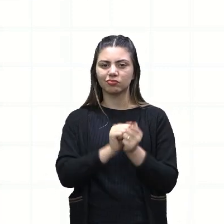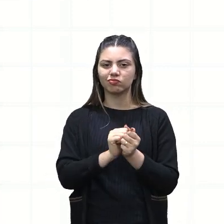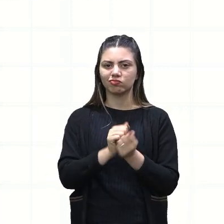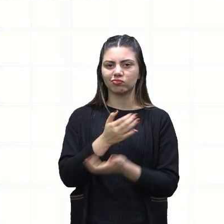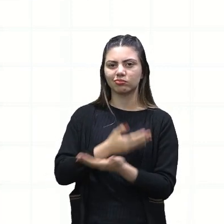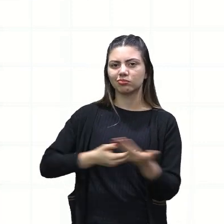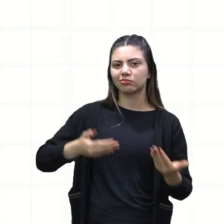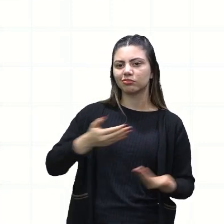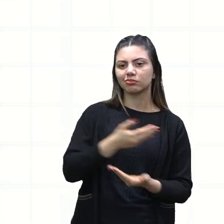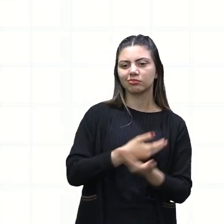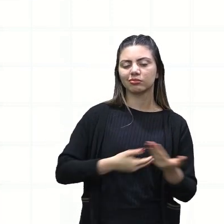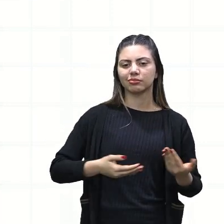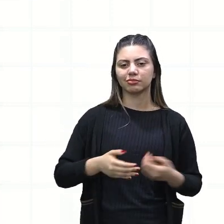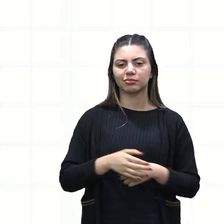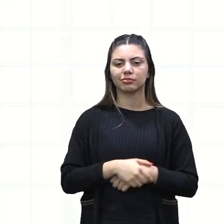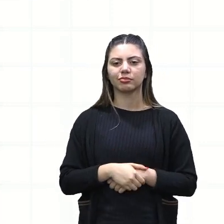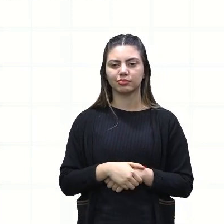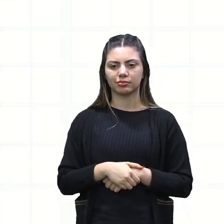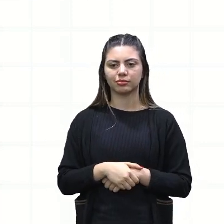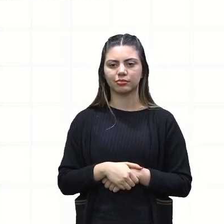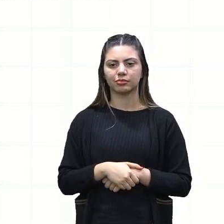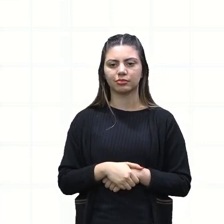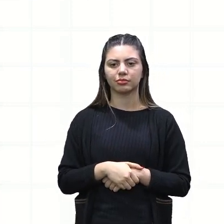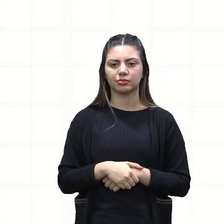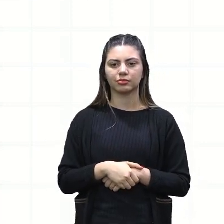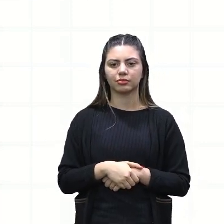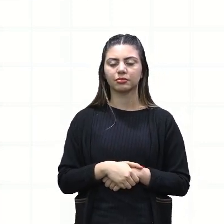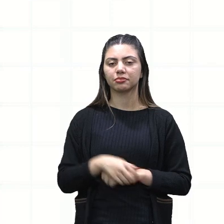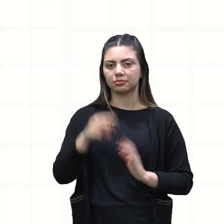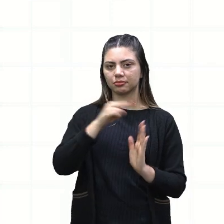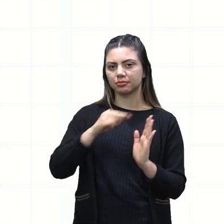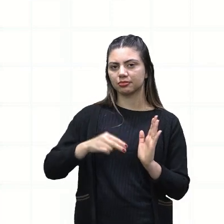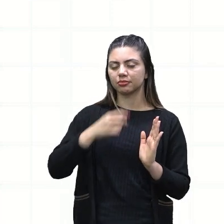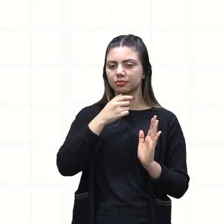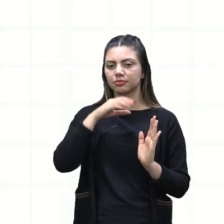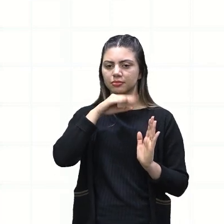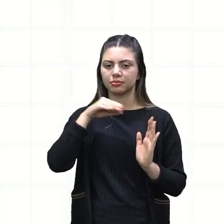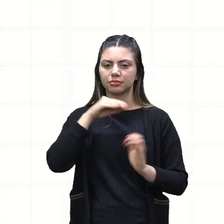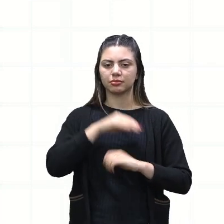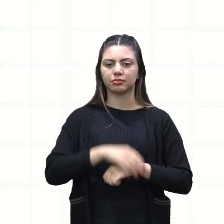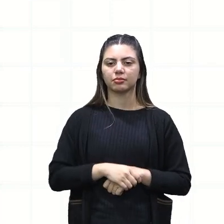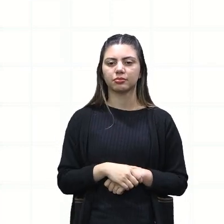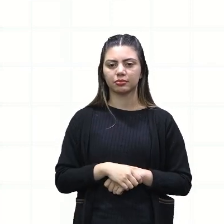ali diz o seguinte, né? The answer lies in the intricate dance, na dança, né?